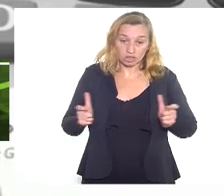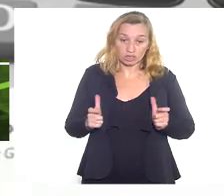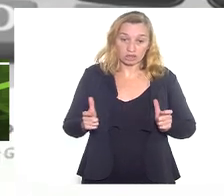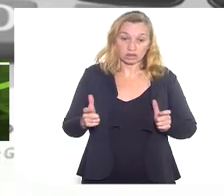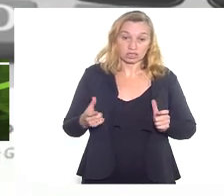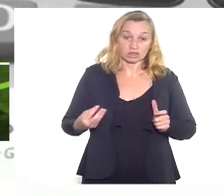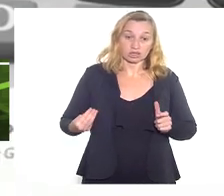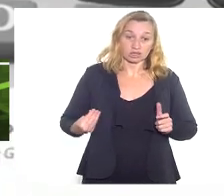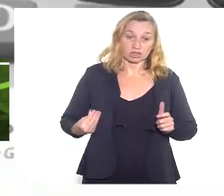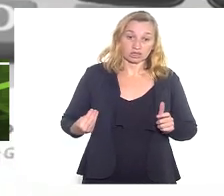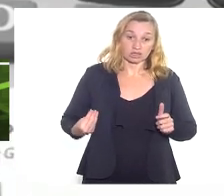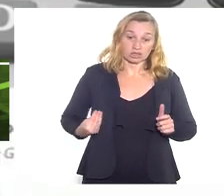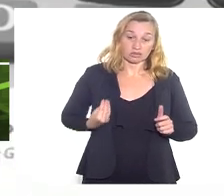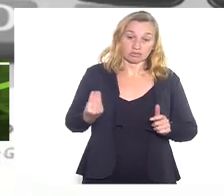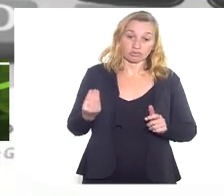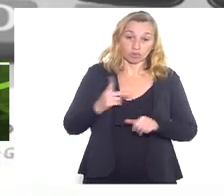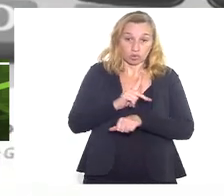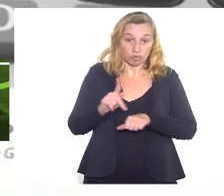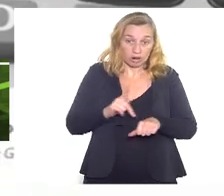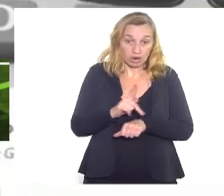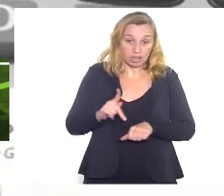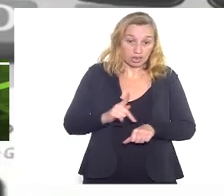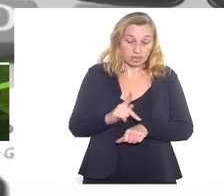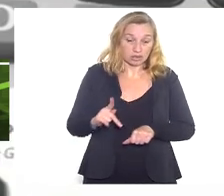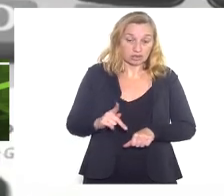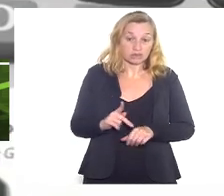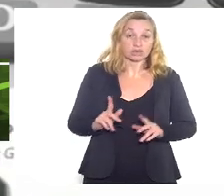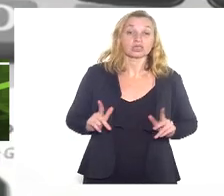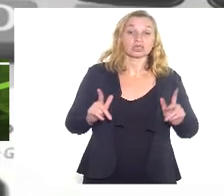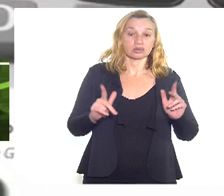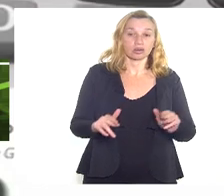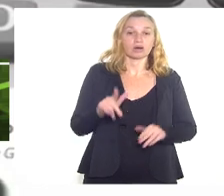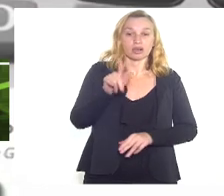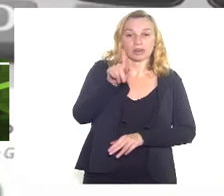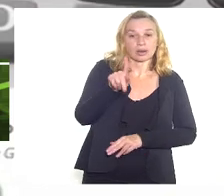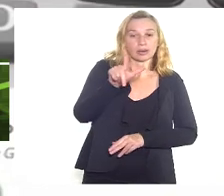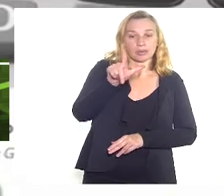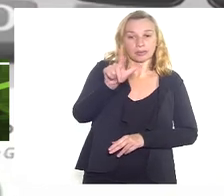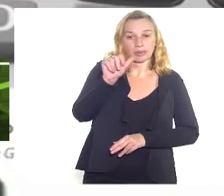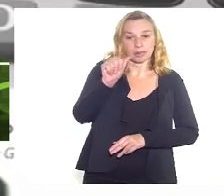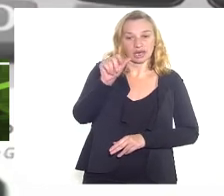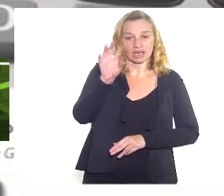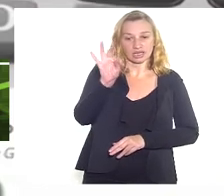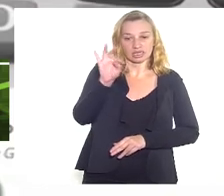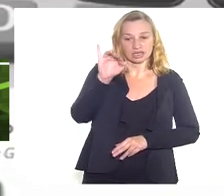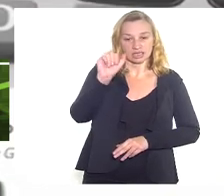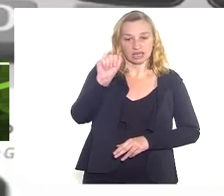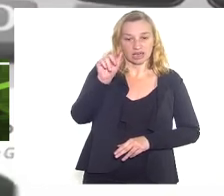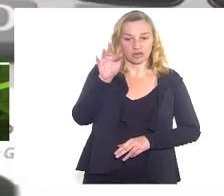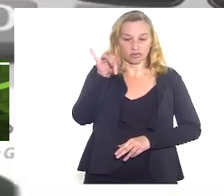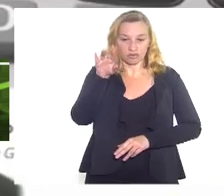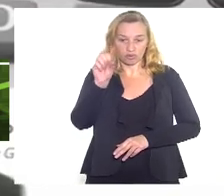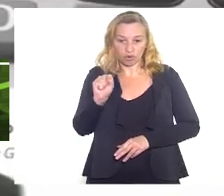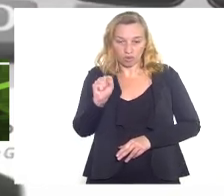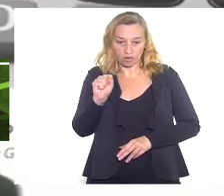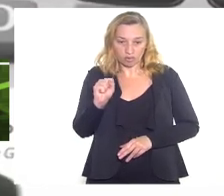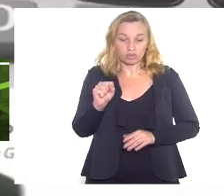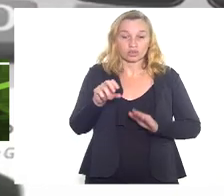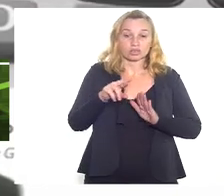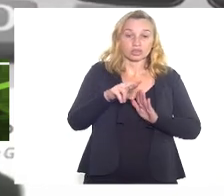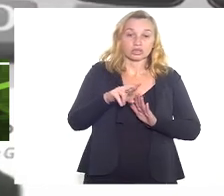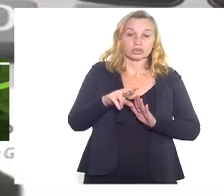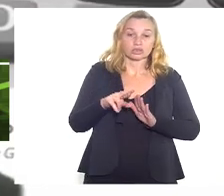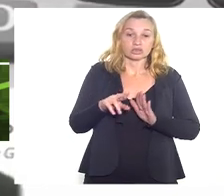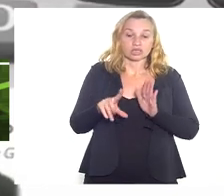no país, bem como as plataformas que, no regime